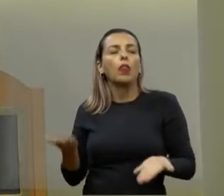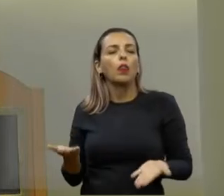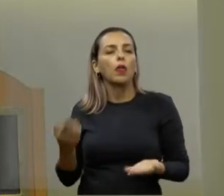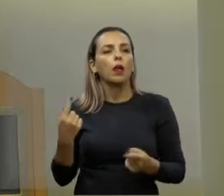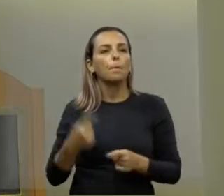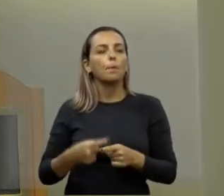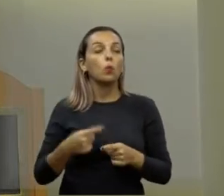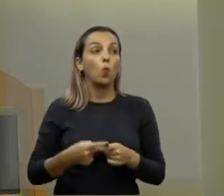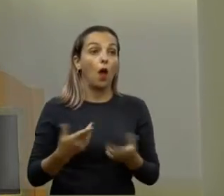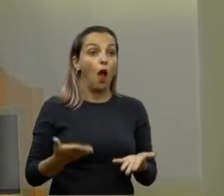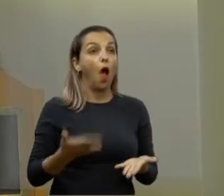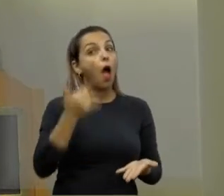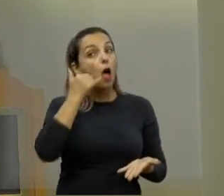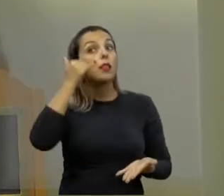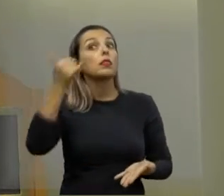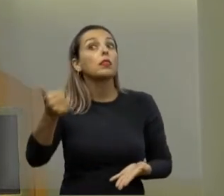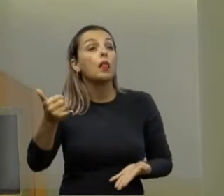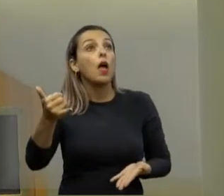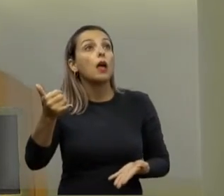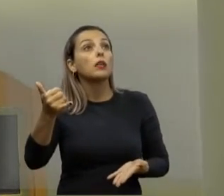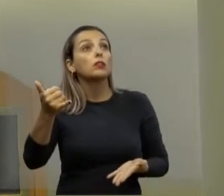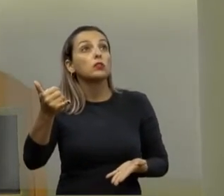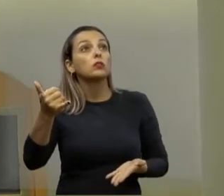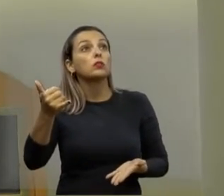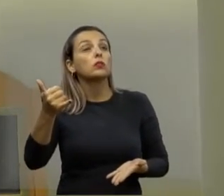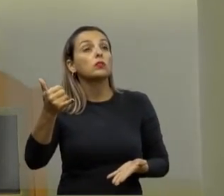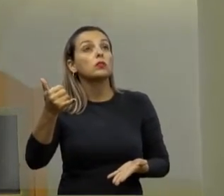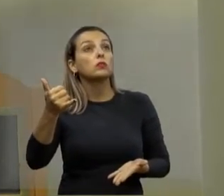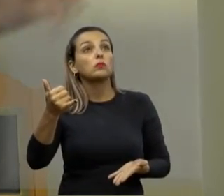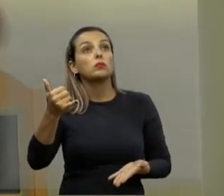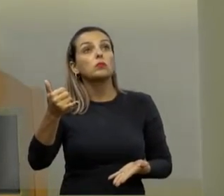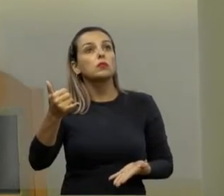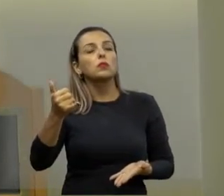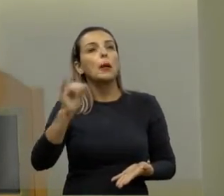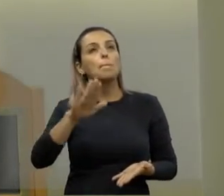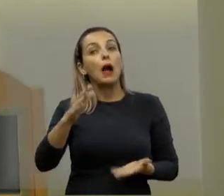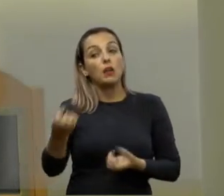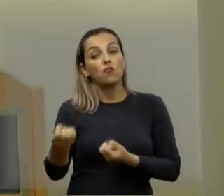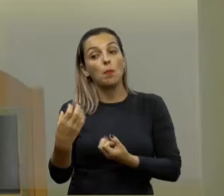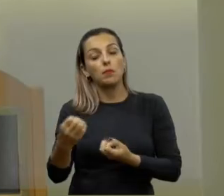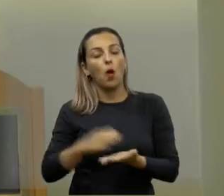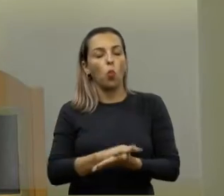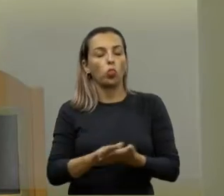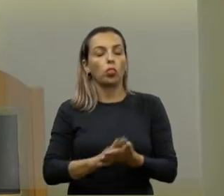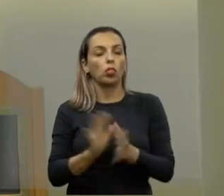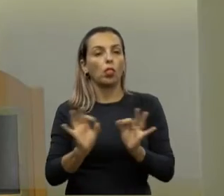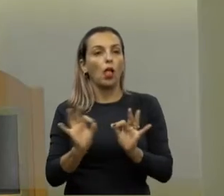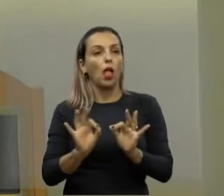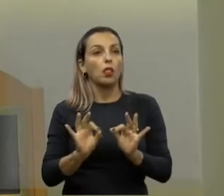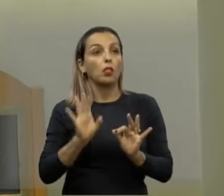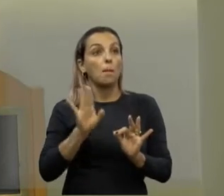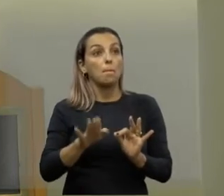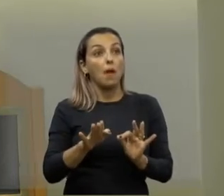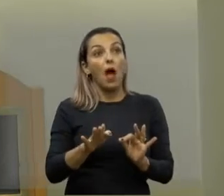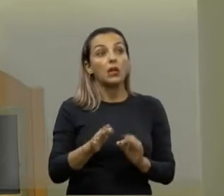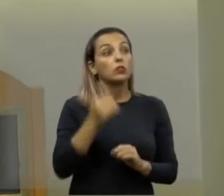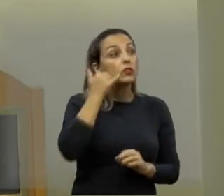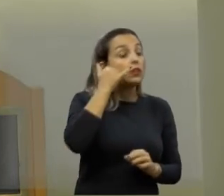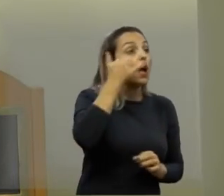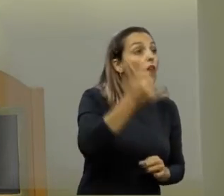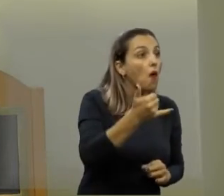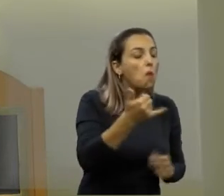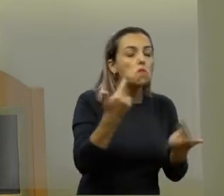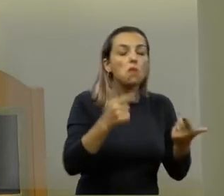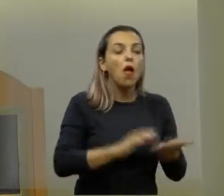porque atende o telefone e não nos passam por encarregado pelo gerente ou coordenador é porque simplesmente não tem atendido o